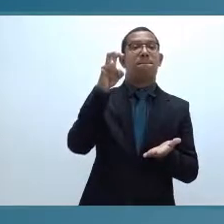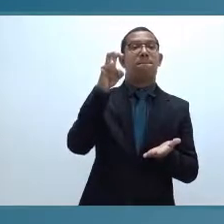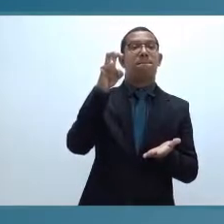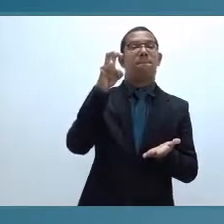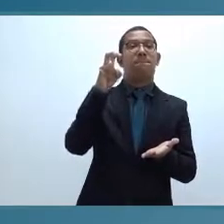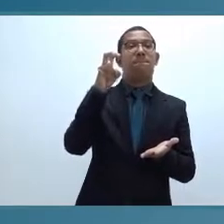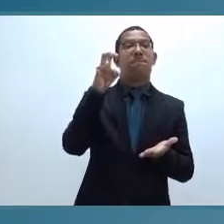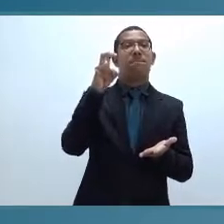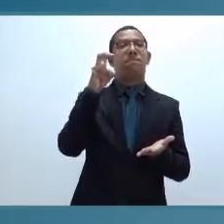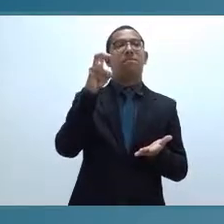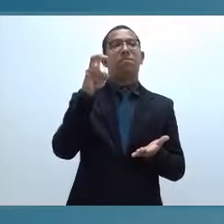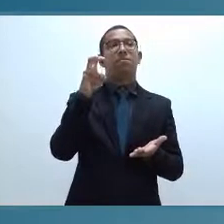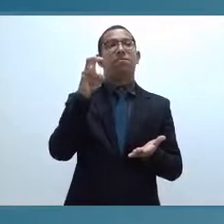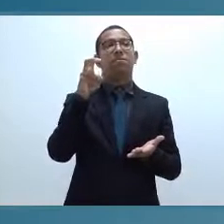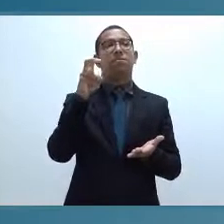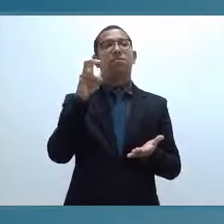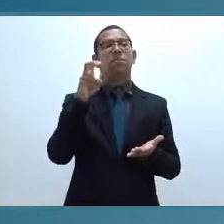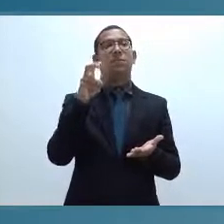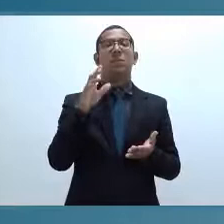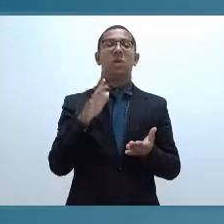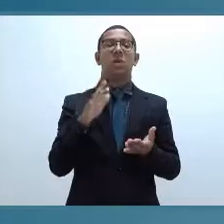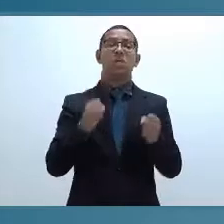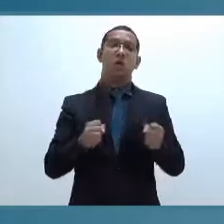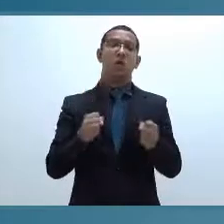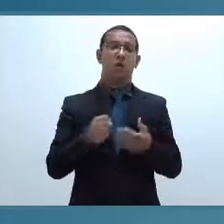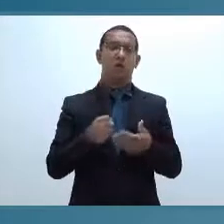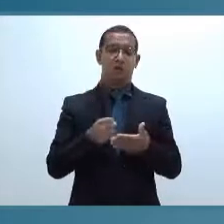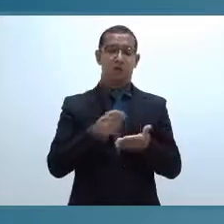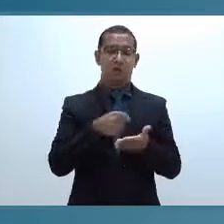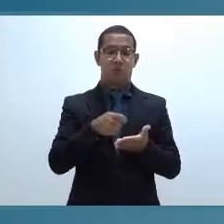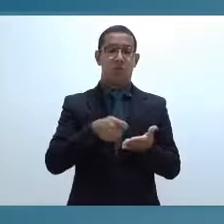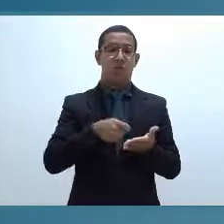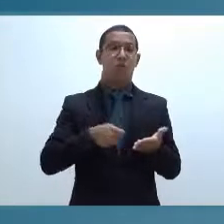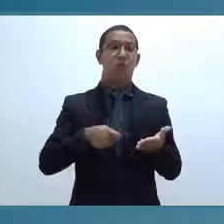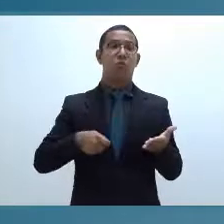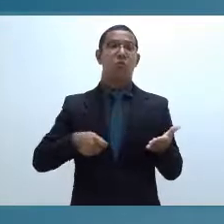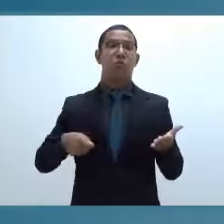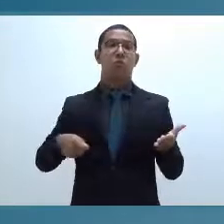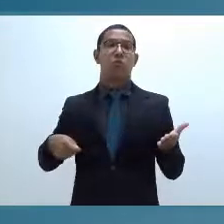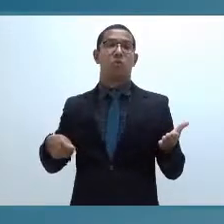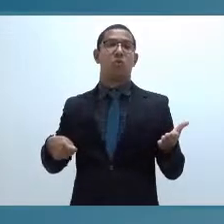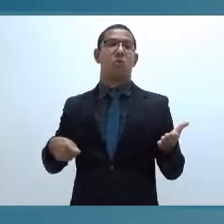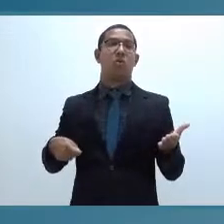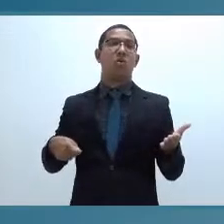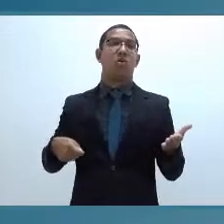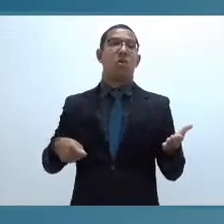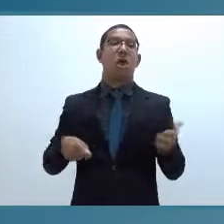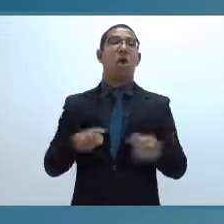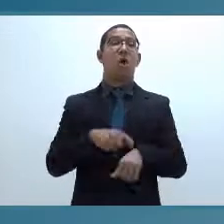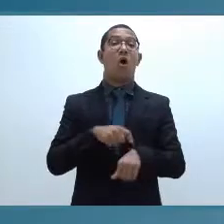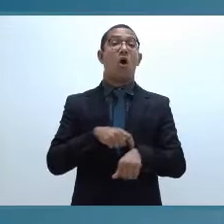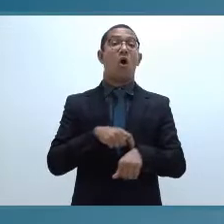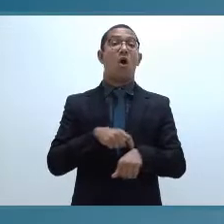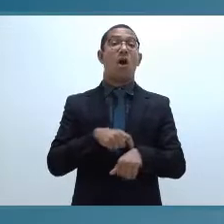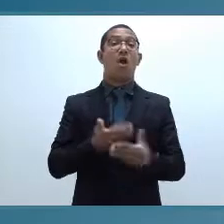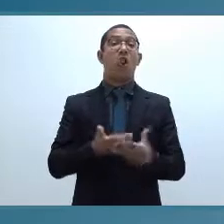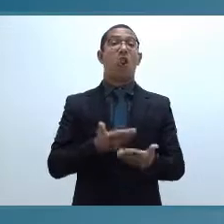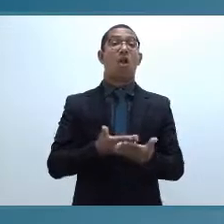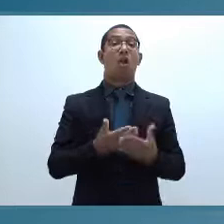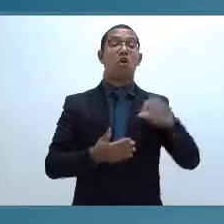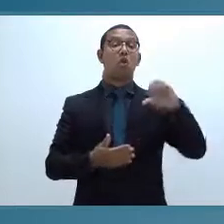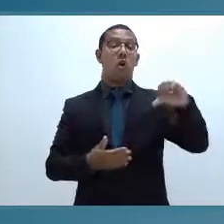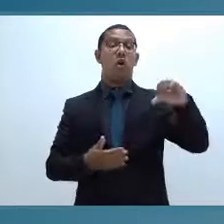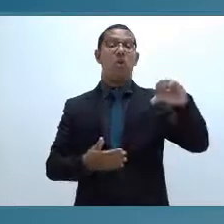mas eu separei assim uma recomendação. Pelo que eu vi, as aulas é de 9 às 12. Né? Aí